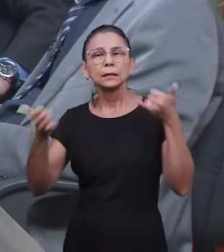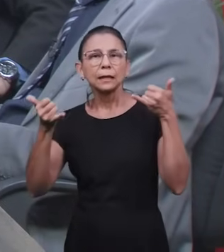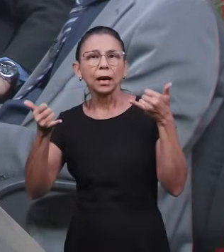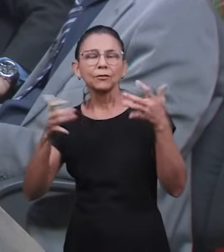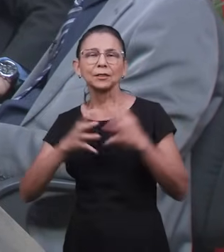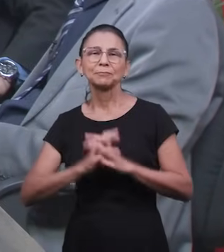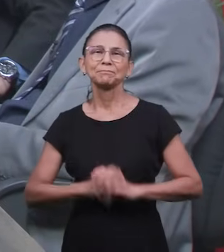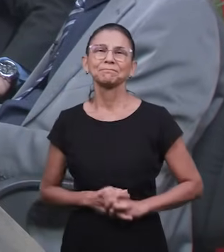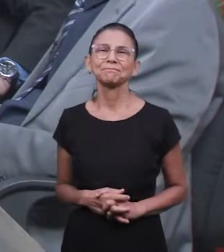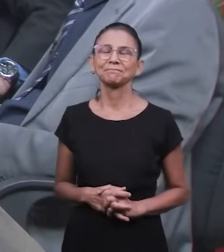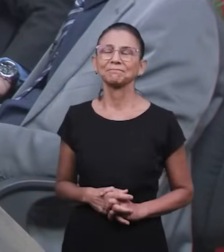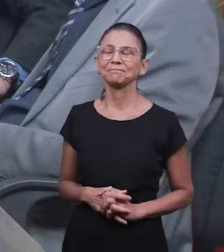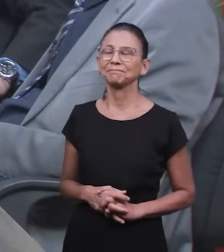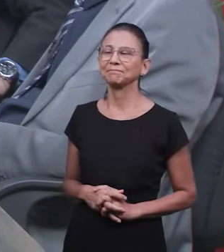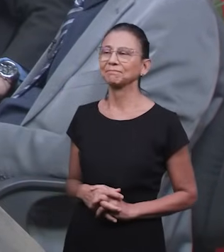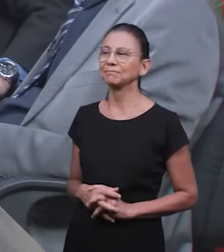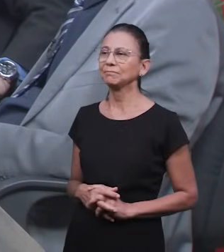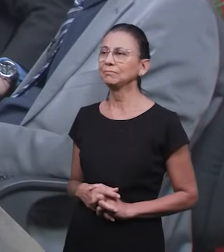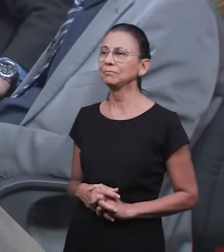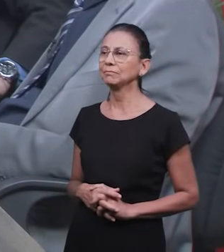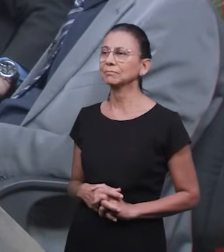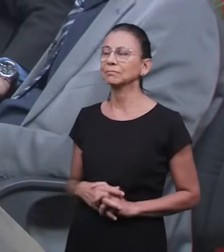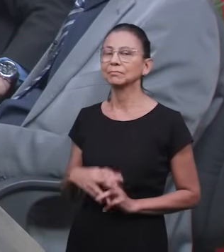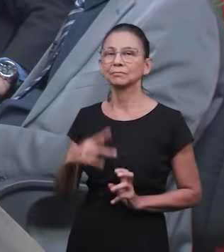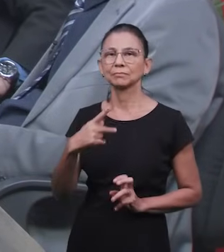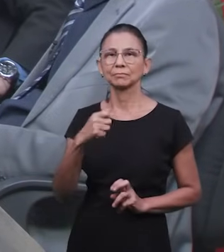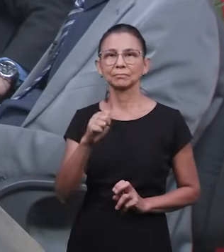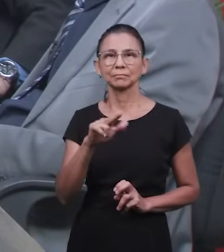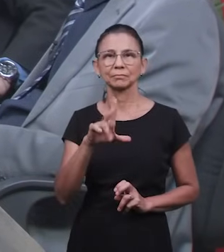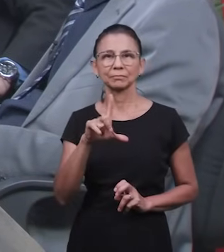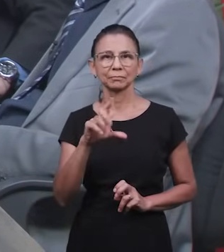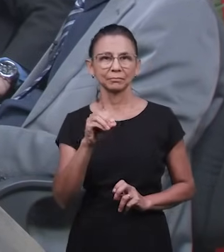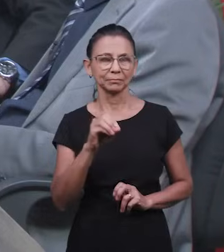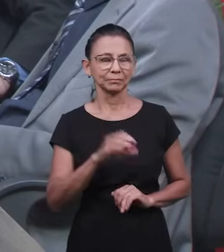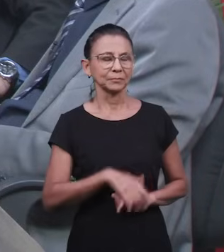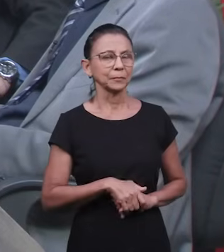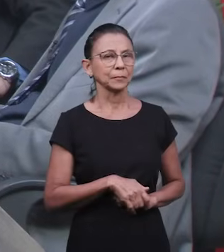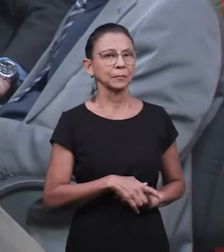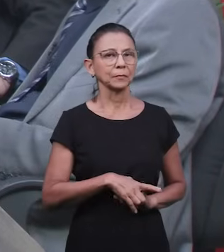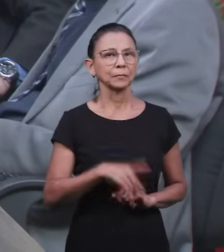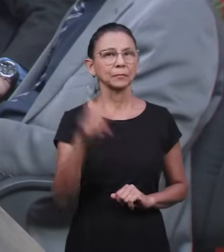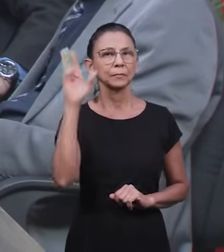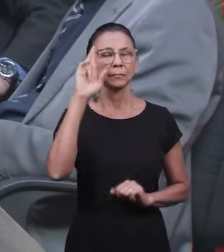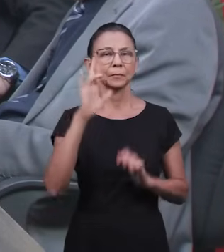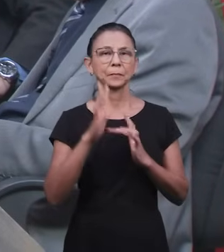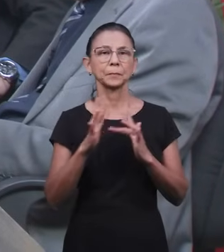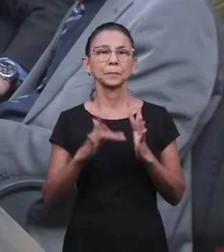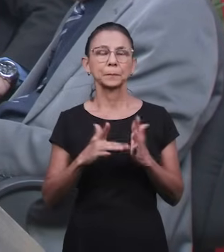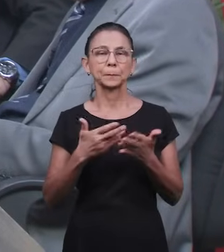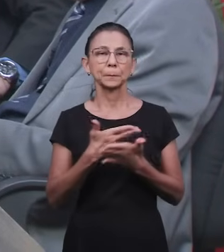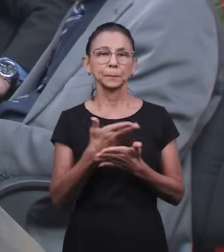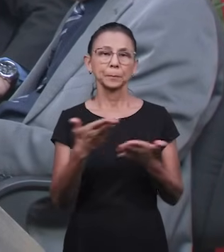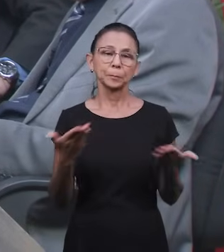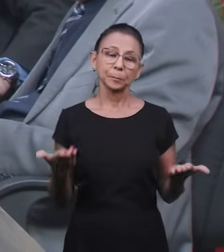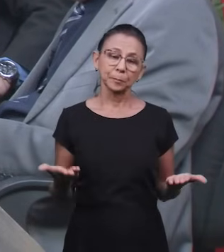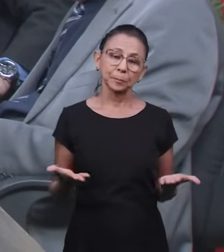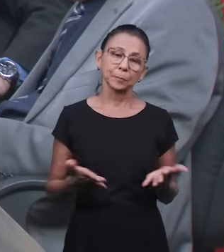isso. Glória a Deus. Pastor Paulo, Paz do Senhor a todos. Então,